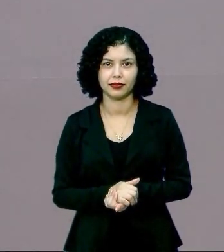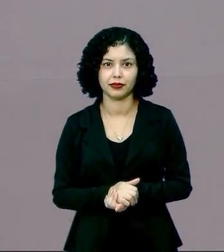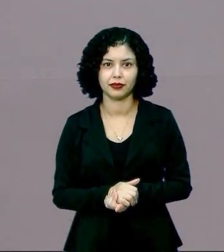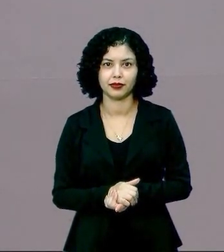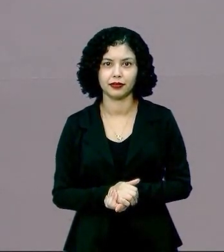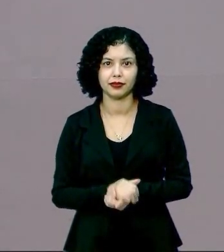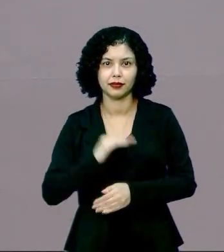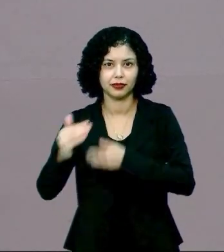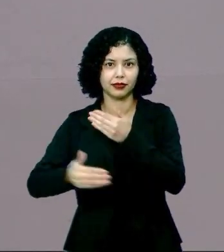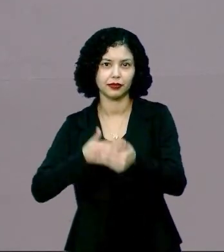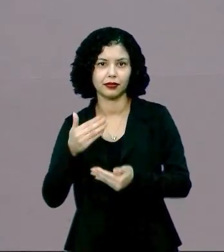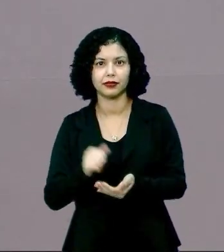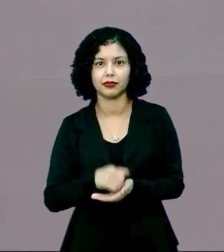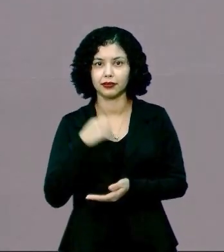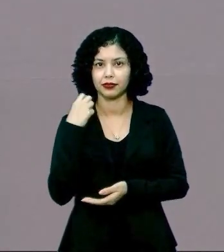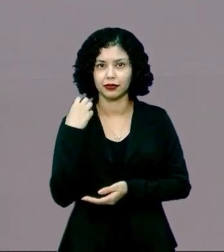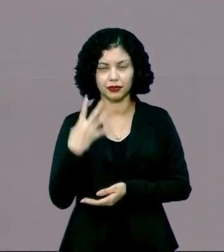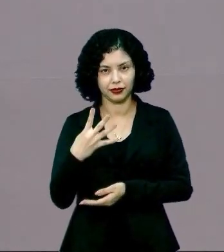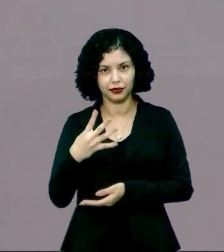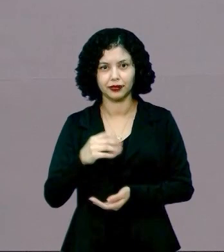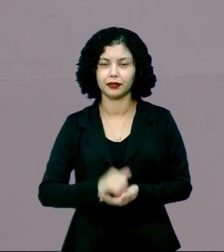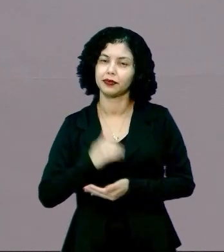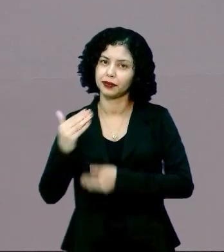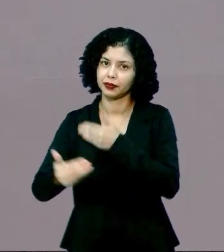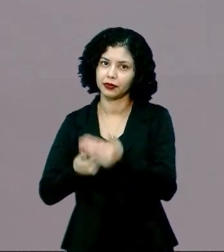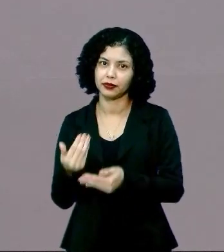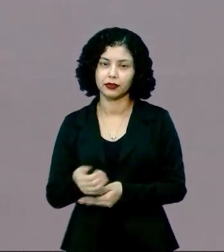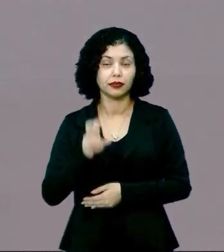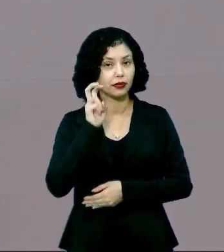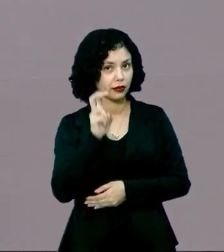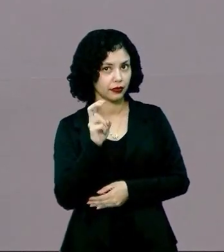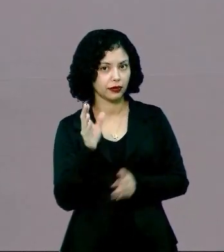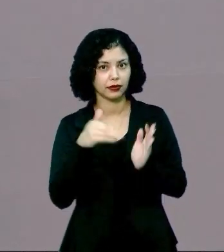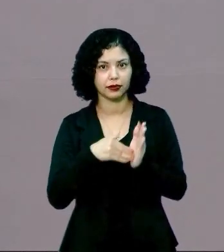o nosso desenvolvimento, parte número 4, nós vamos até o número